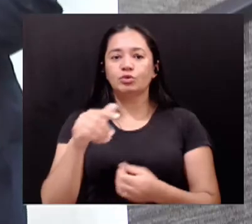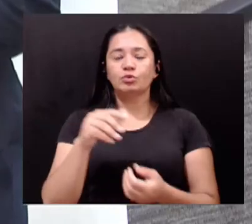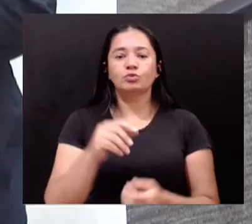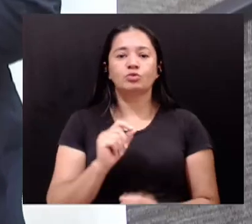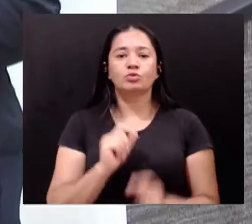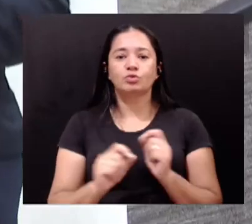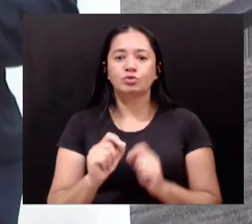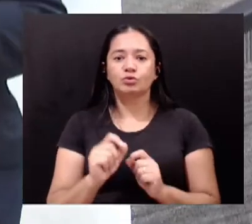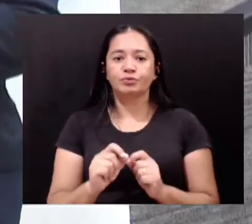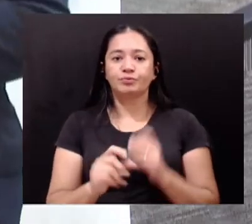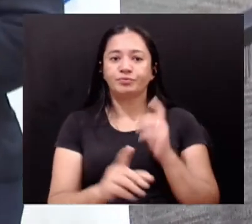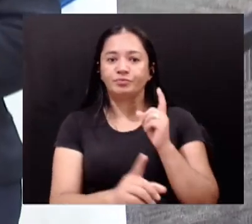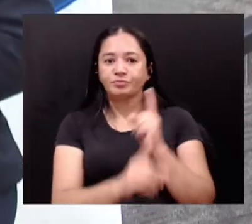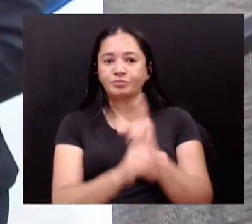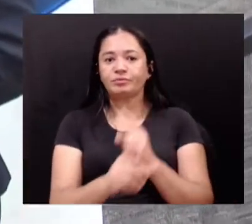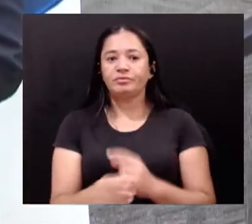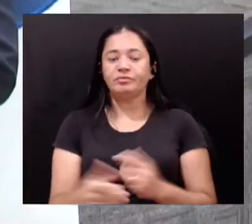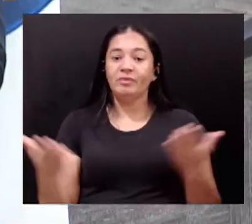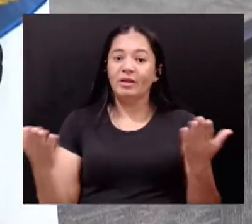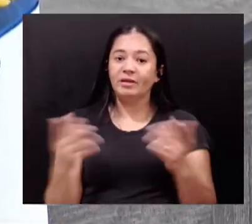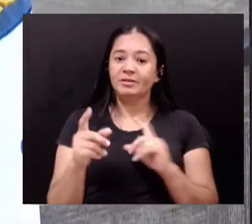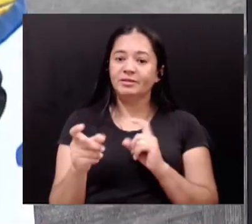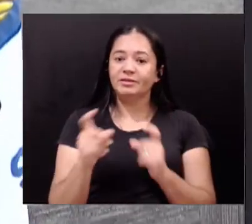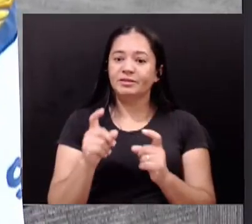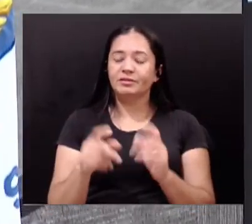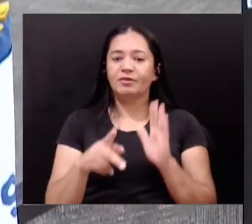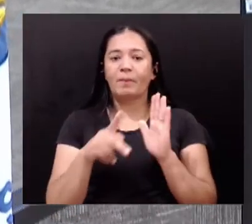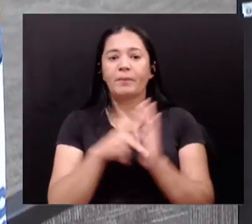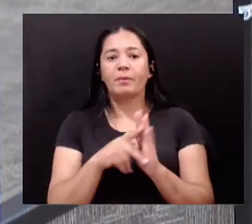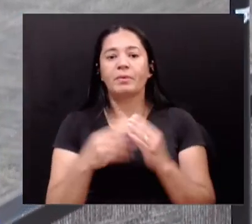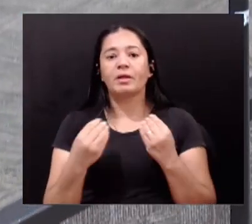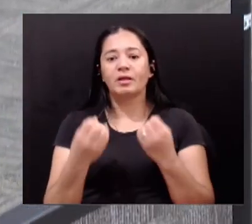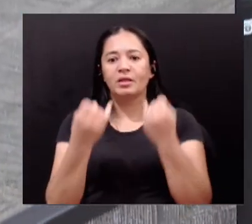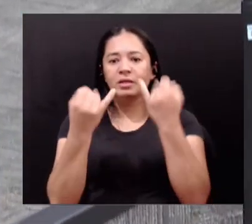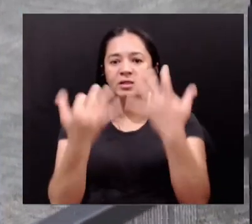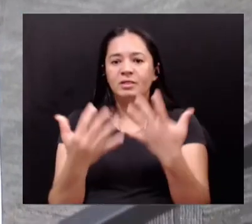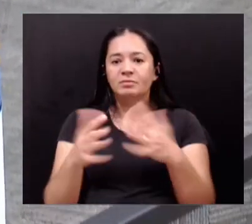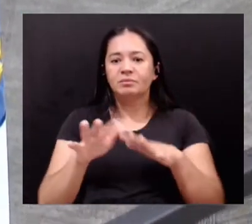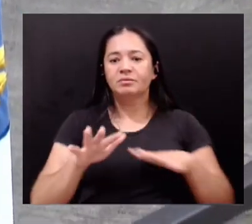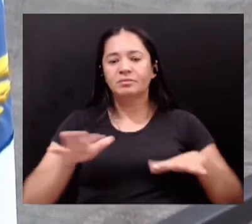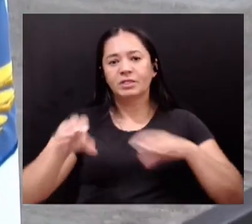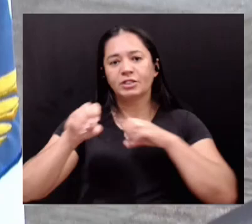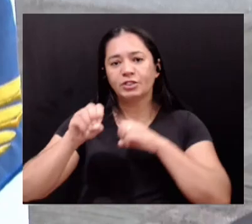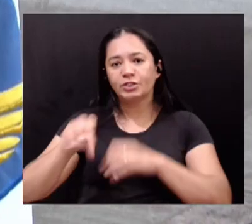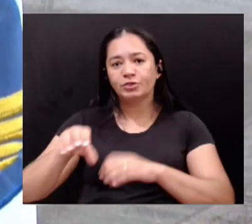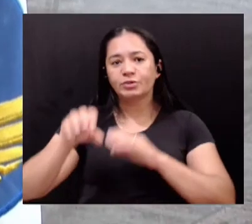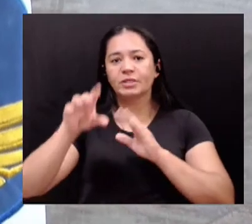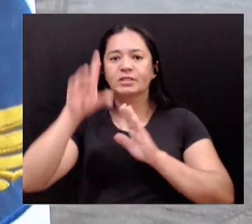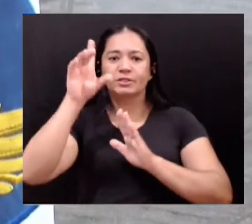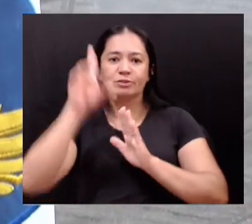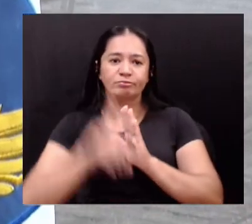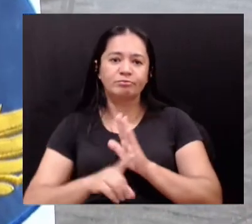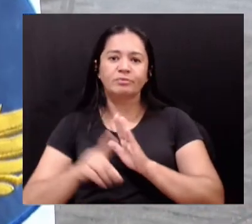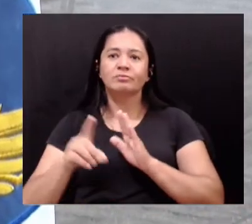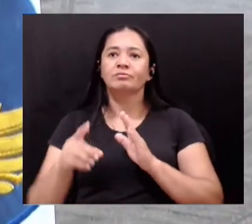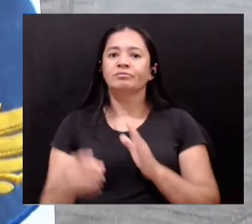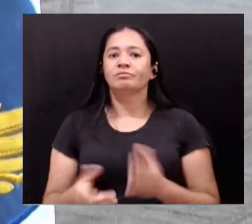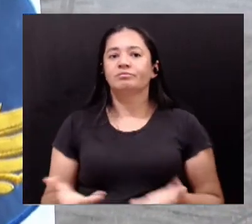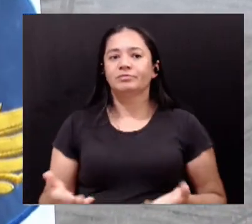Essa reunião foi especificamente para falar sobre educação, direito e as contribuições de Luiz